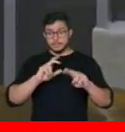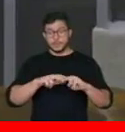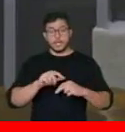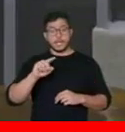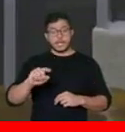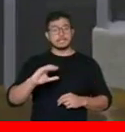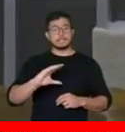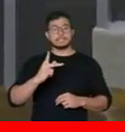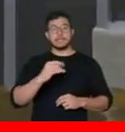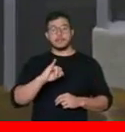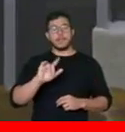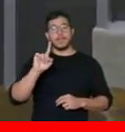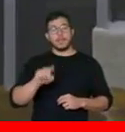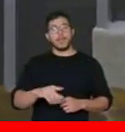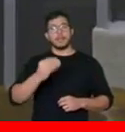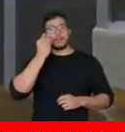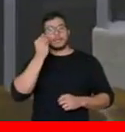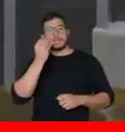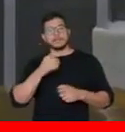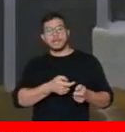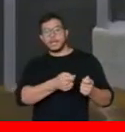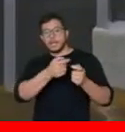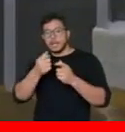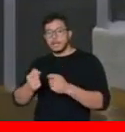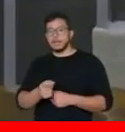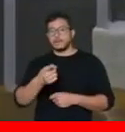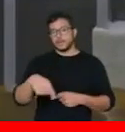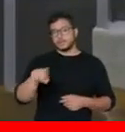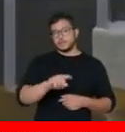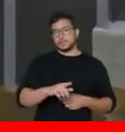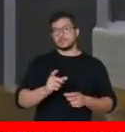fumaça para privatizar um bem público brasileiro. Fora Bolsonaro, está chegando a sua hora.